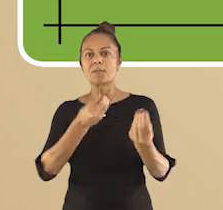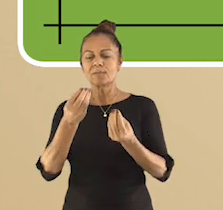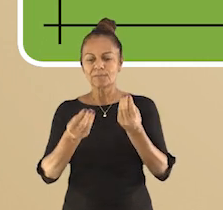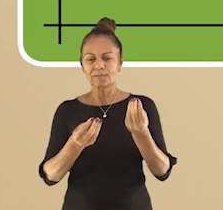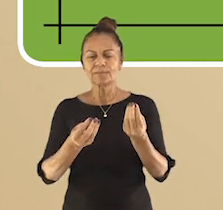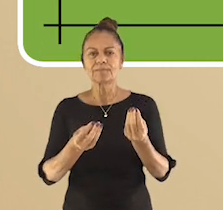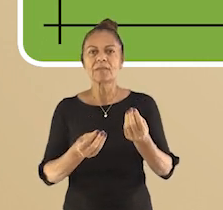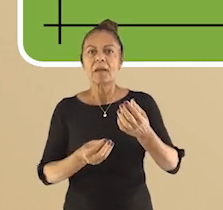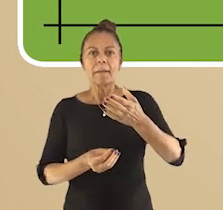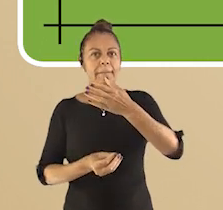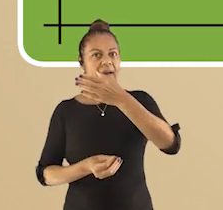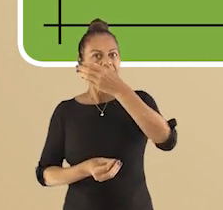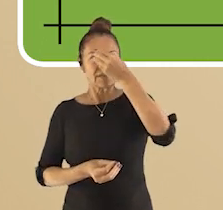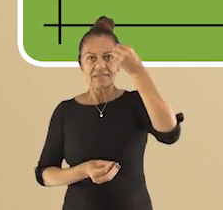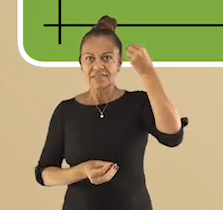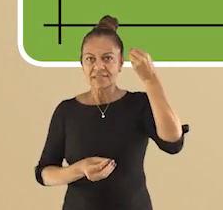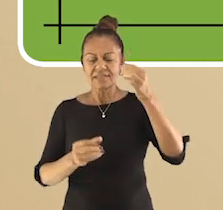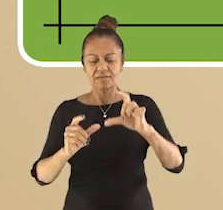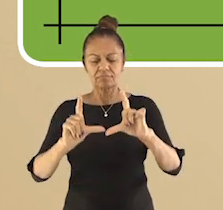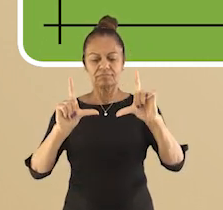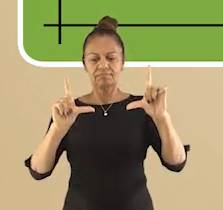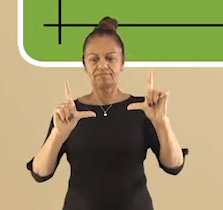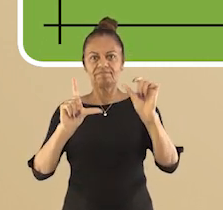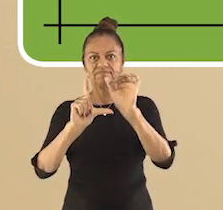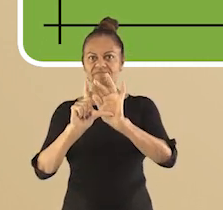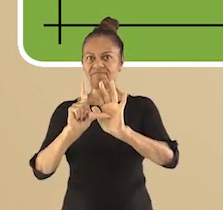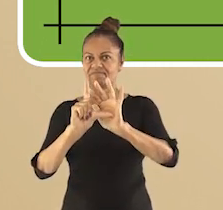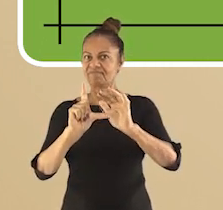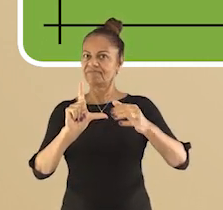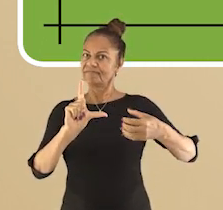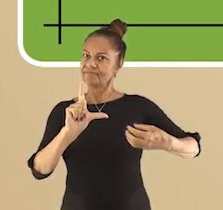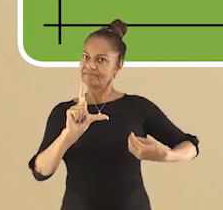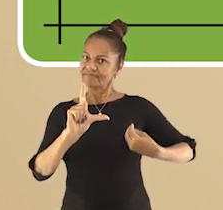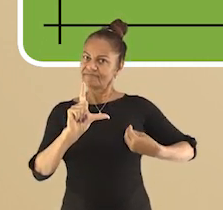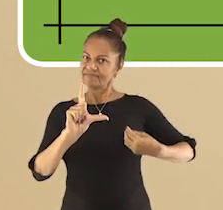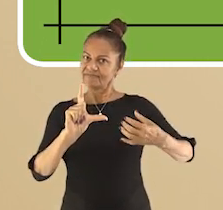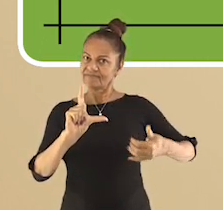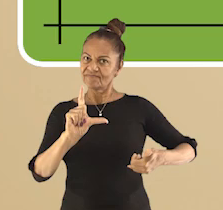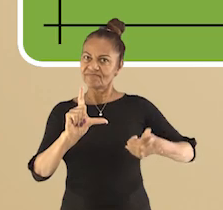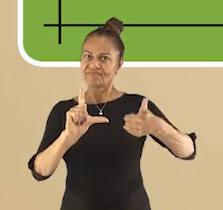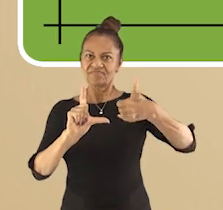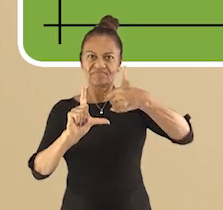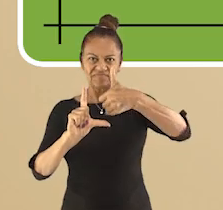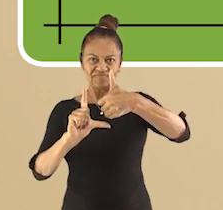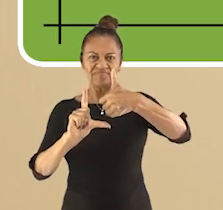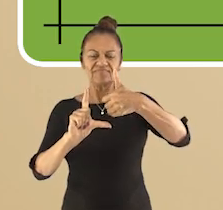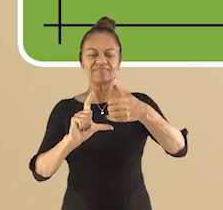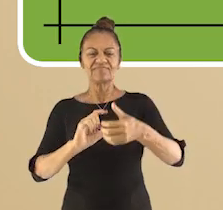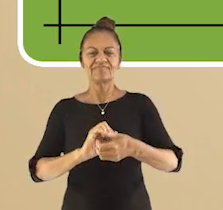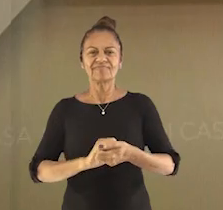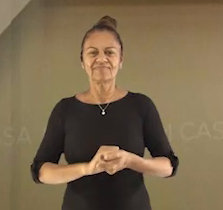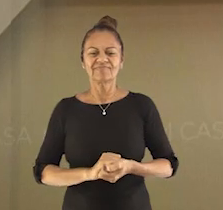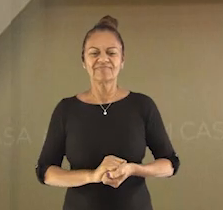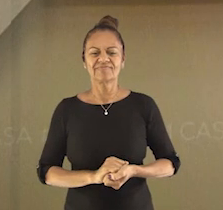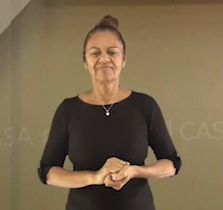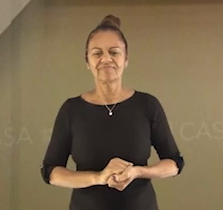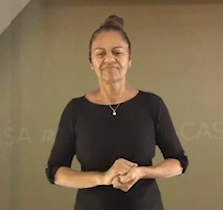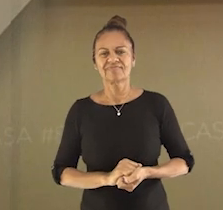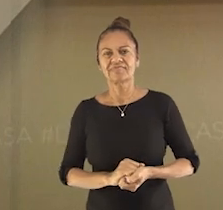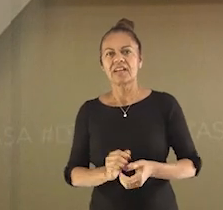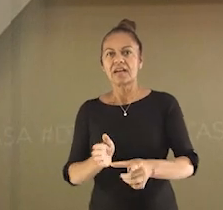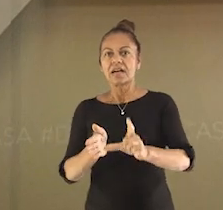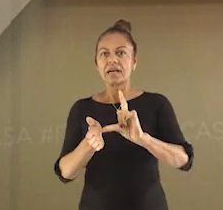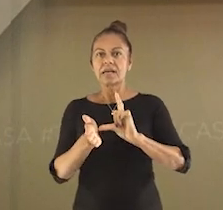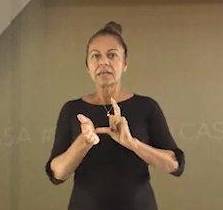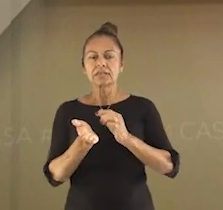nossa aula, apontando a câmera do seu celular para o QR Code que está aparecendo aí na sua tela. Antes de